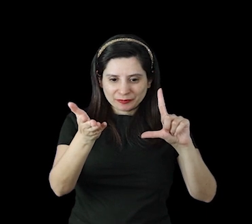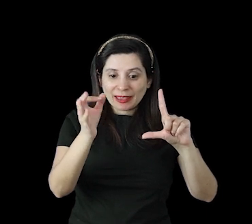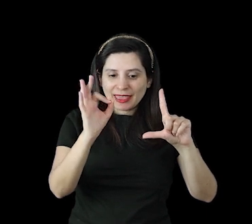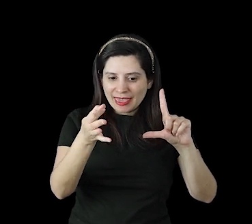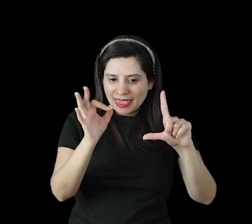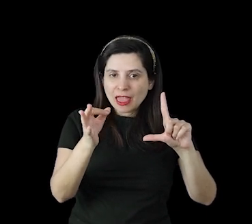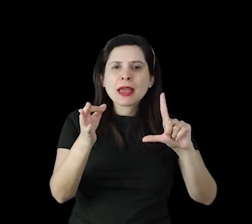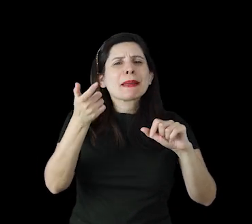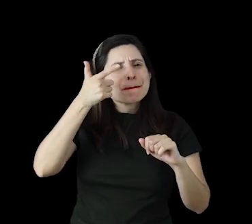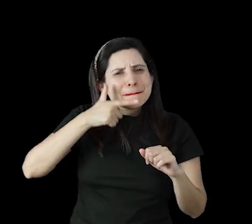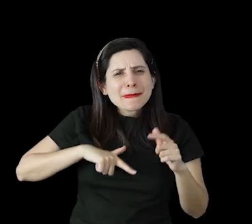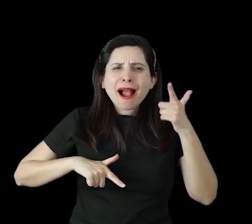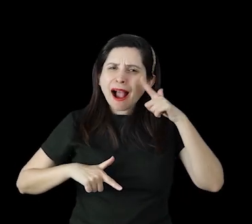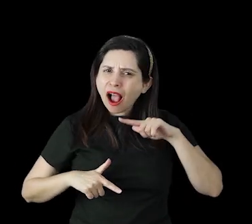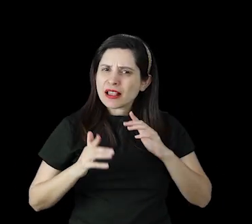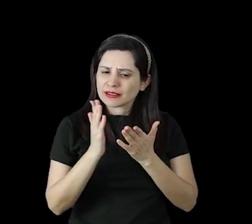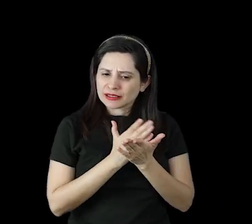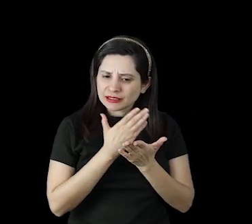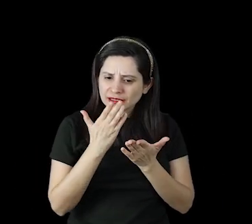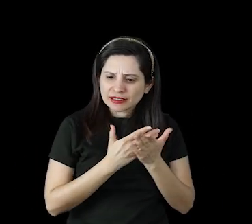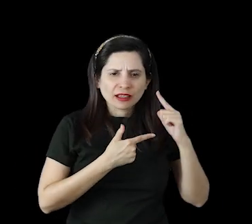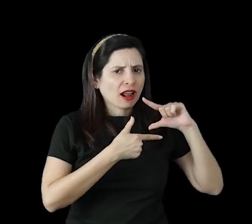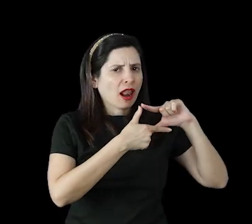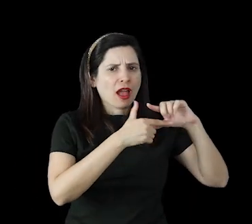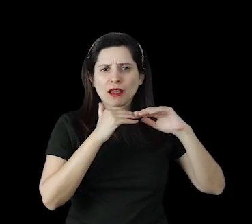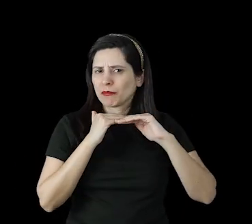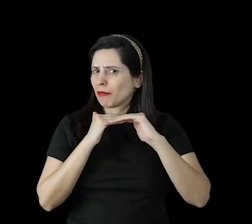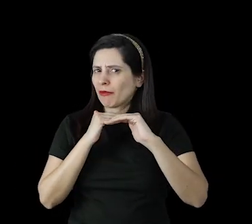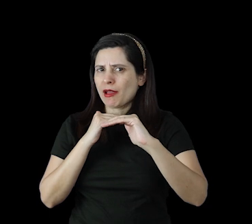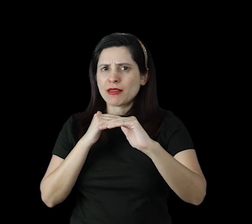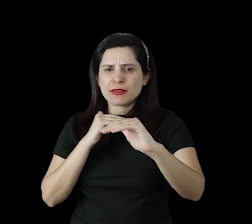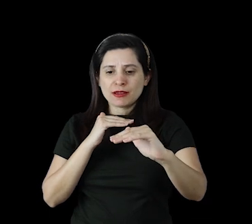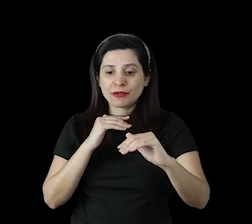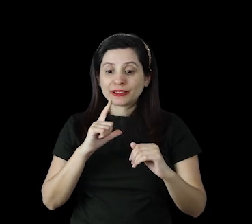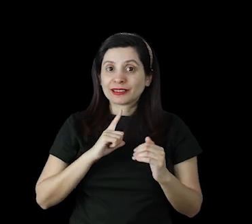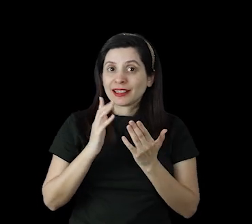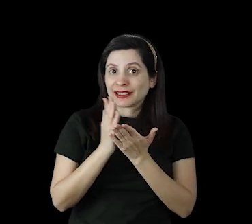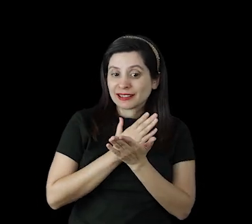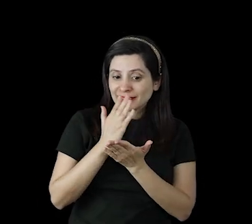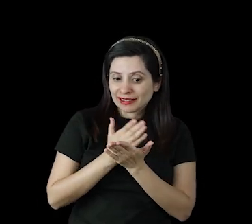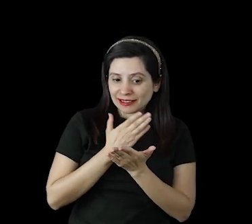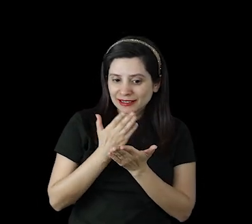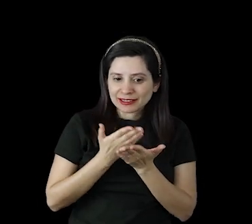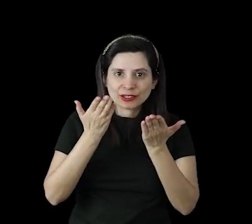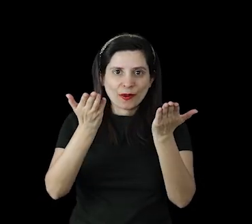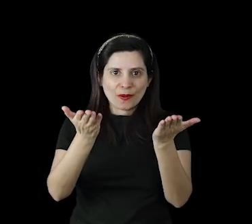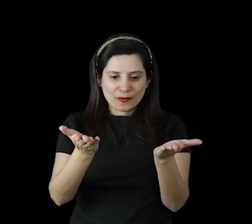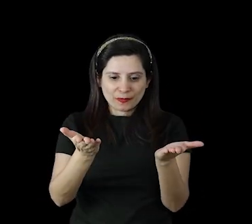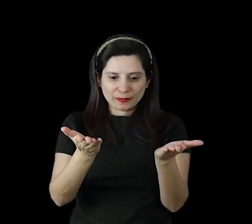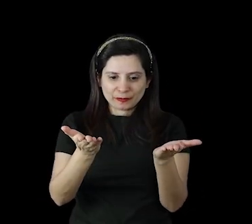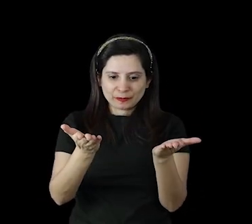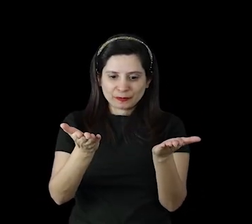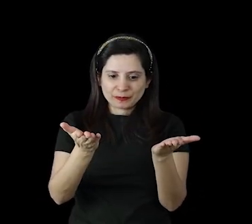E aí uns outros livros que é clássico, padrão, que é o Story, e tem esse The Comic Toolbooks, que é do